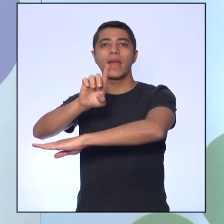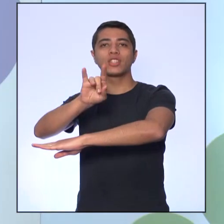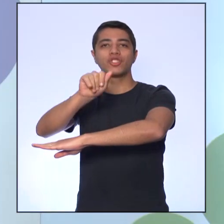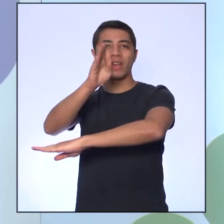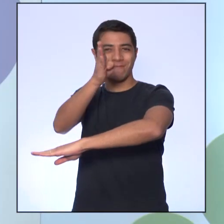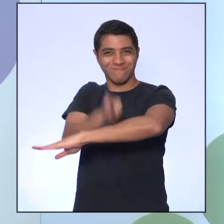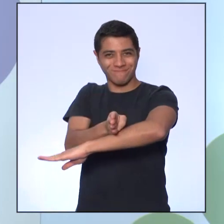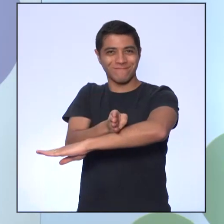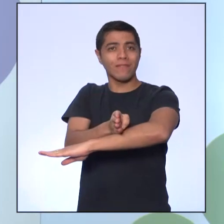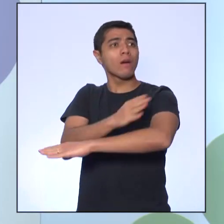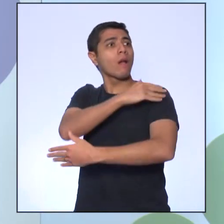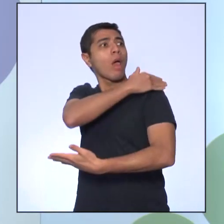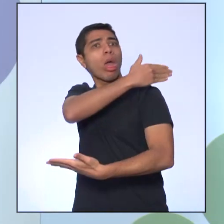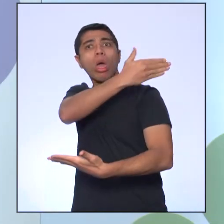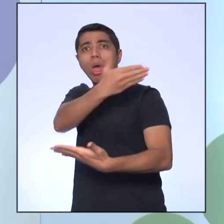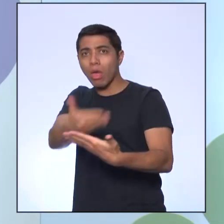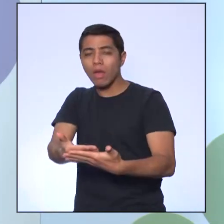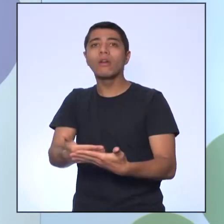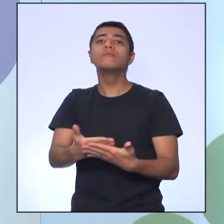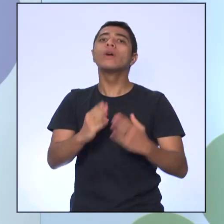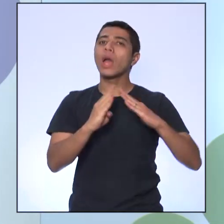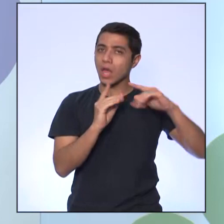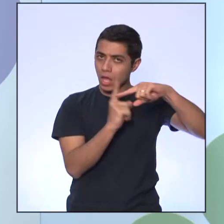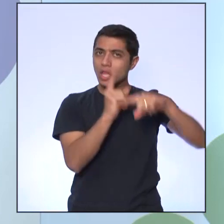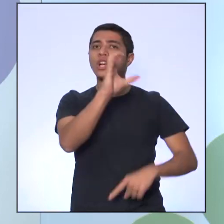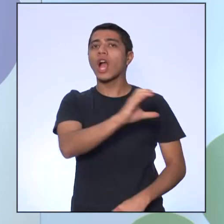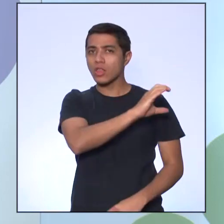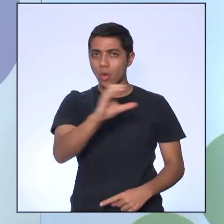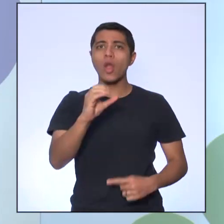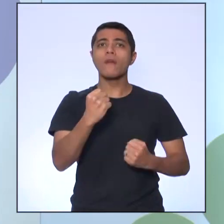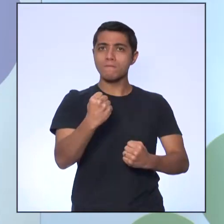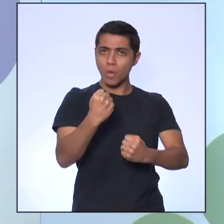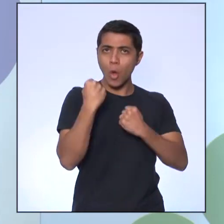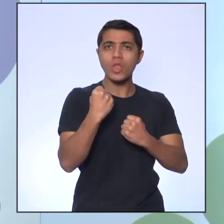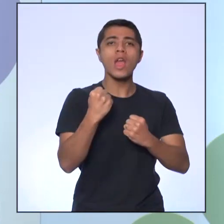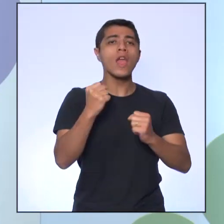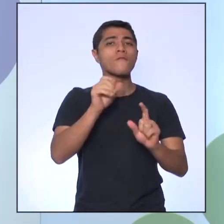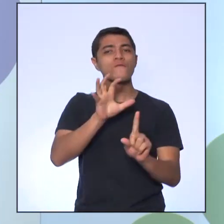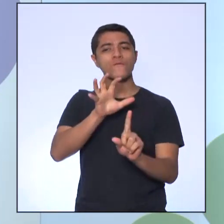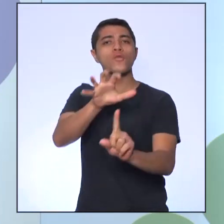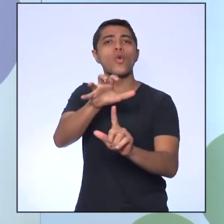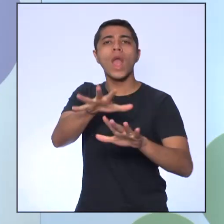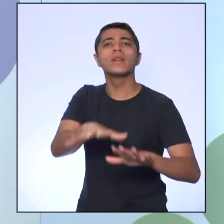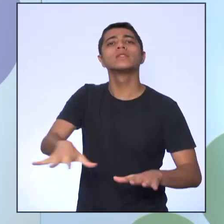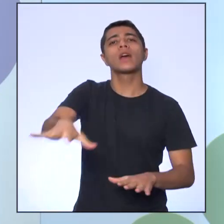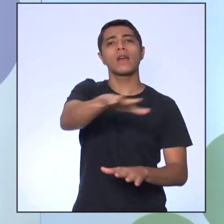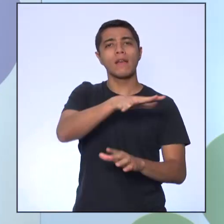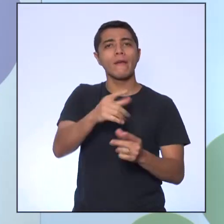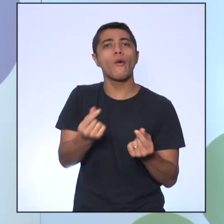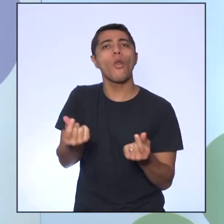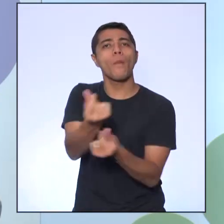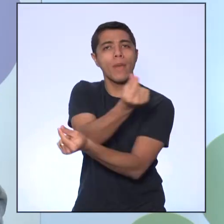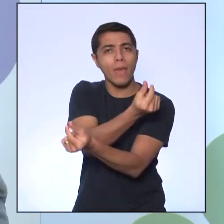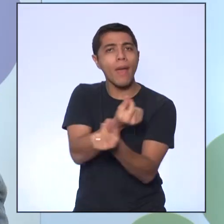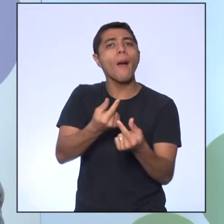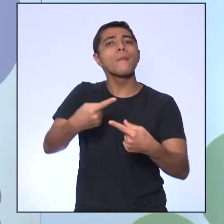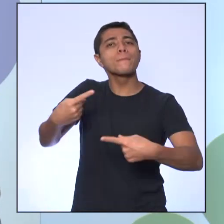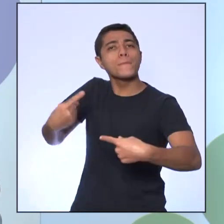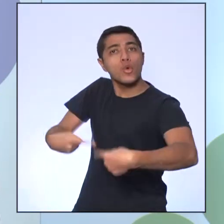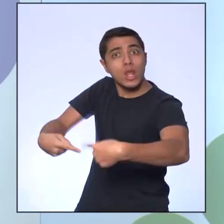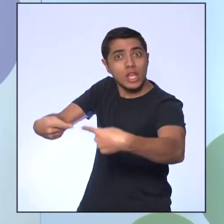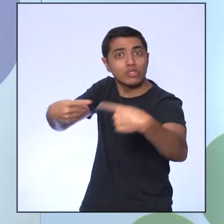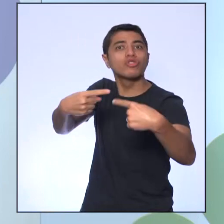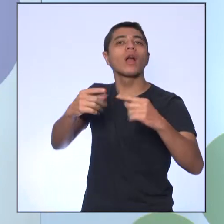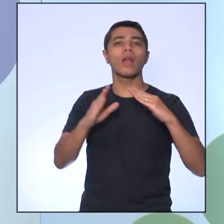influência muito grandes na questão econômica, na questão política principalmente. Tanto é que durante